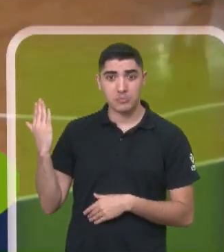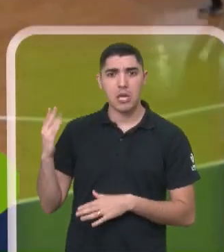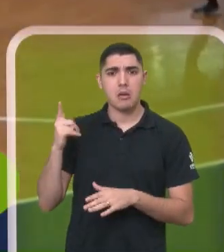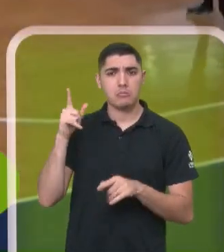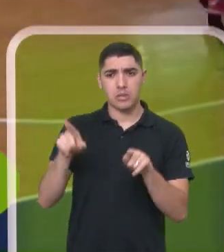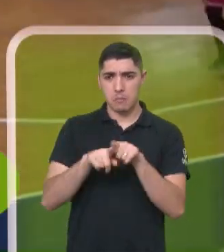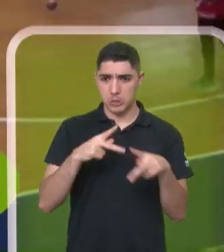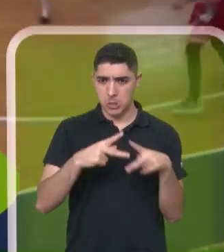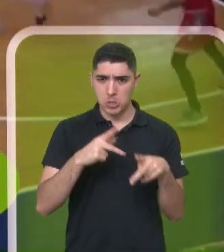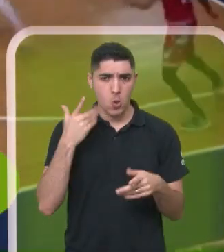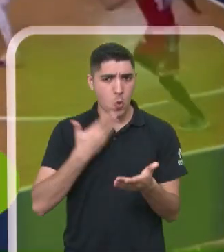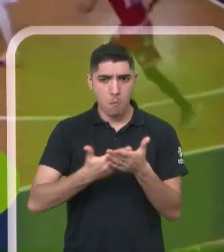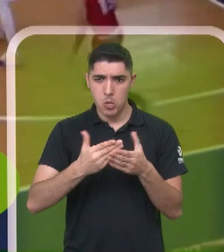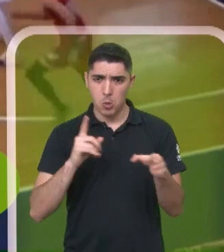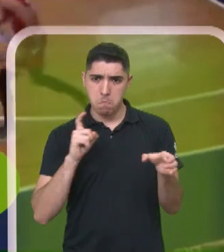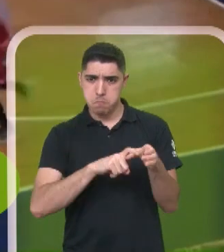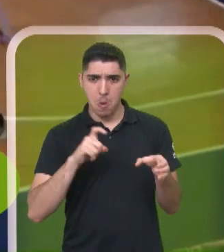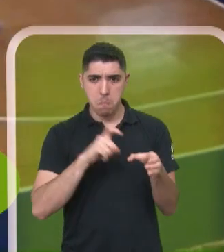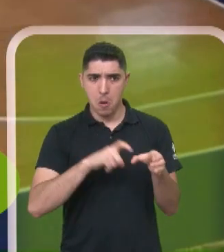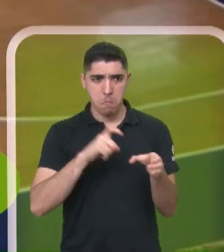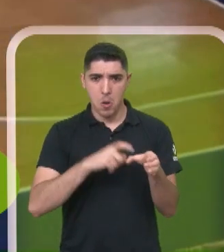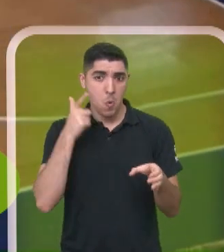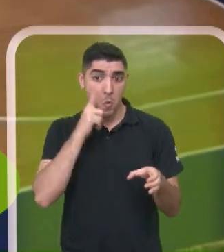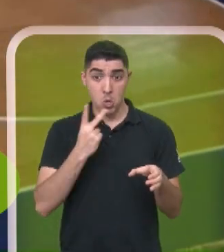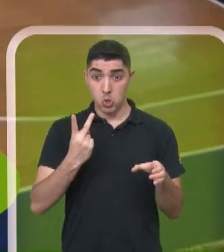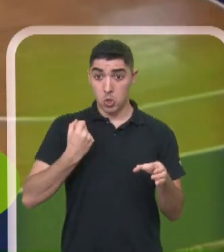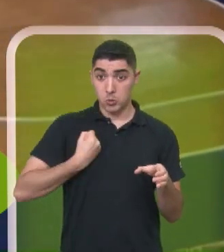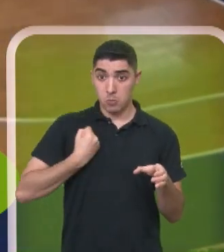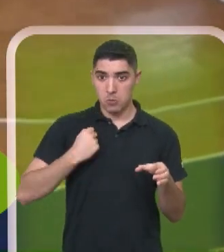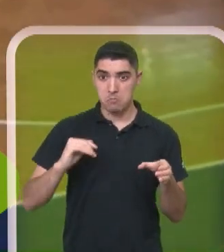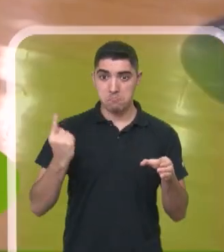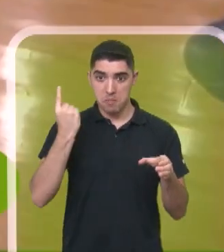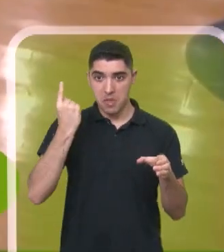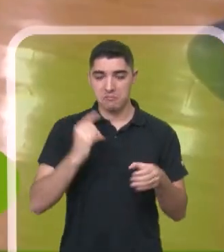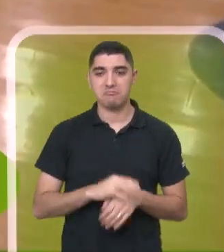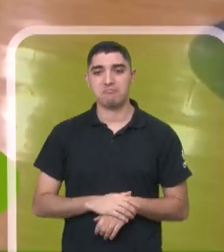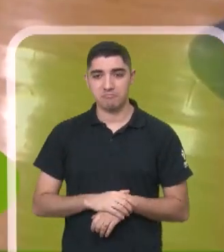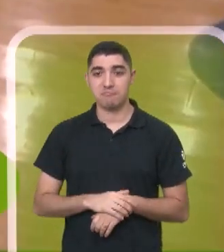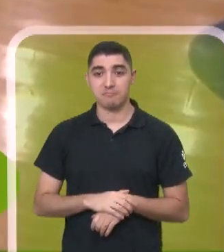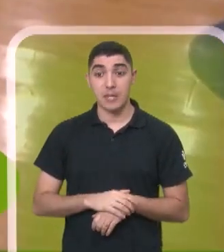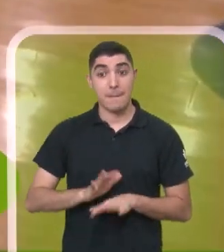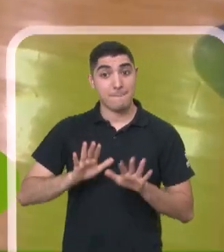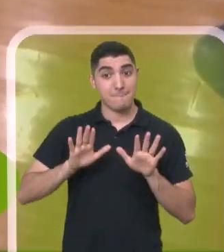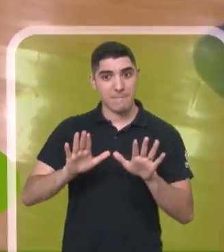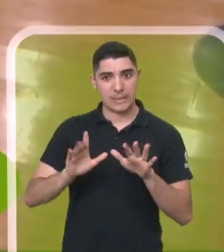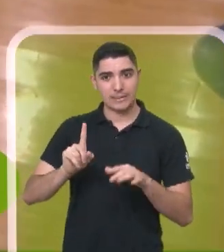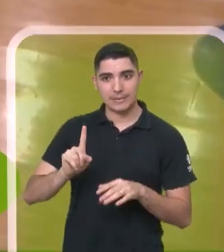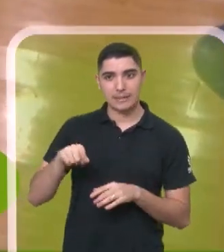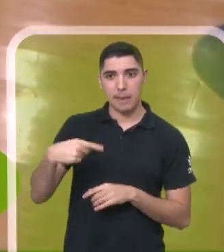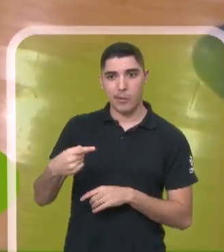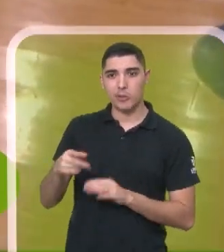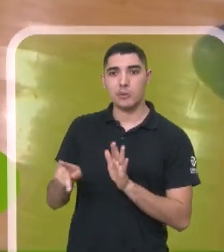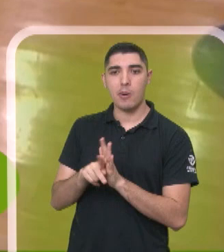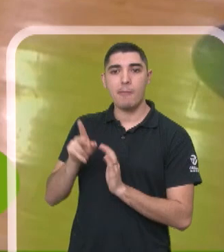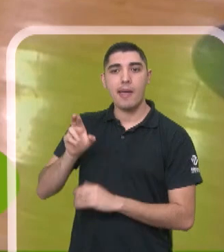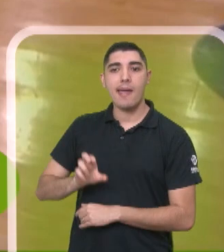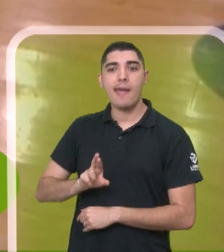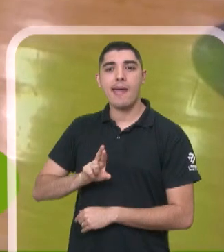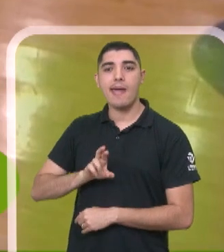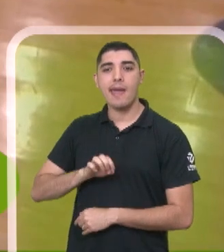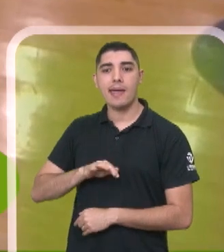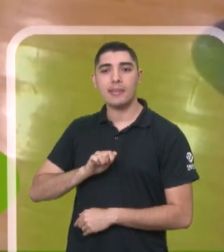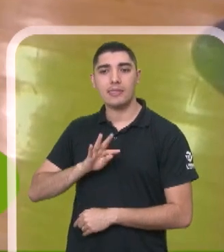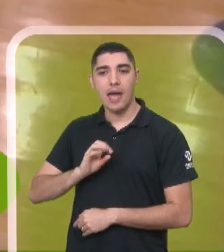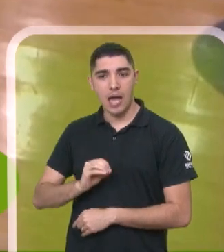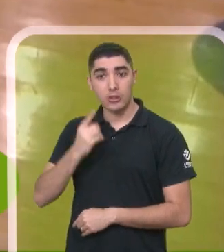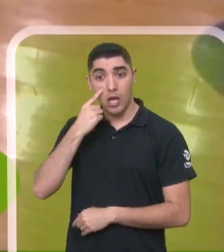logo partiram para cima e anotaram os dois primeiros pontos do jogo. Só que no lance seguinte, Renato Carbonari respondeu